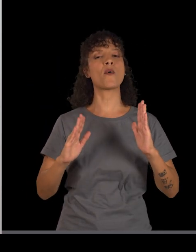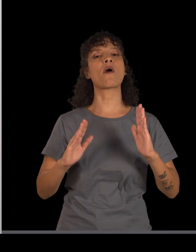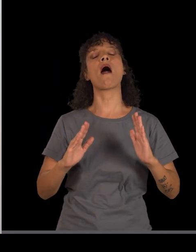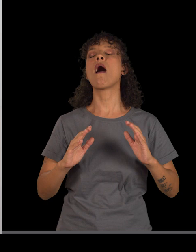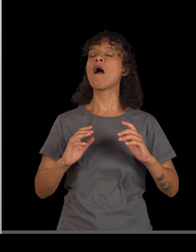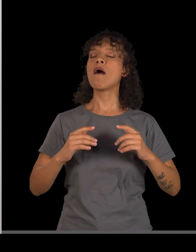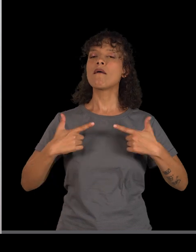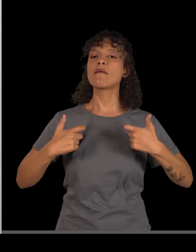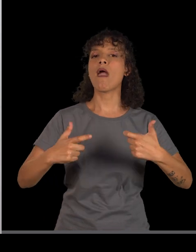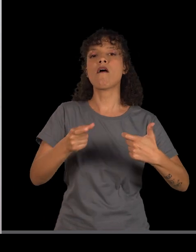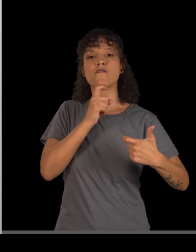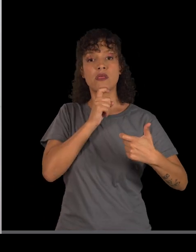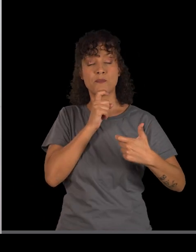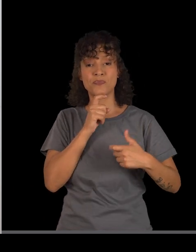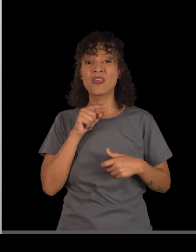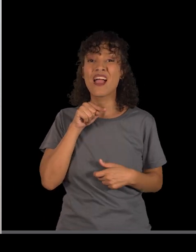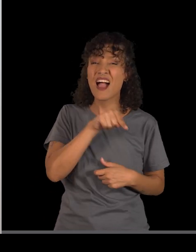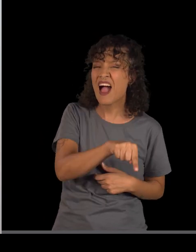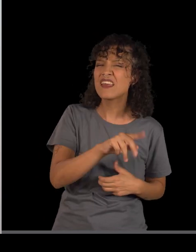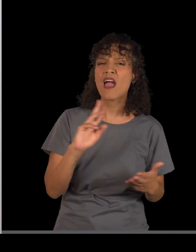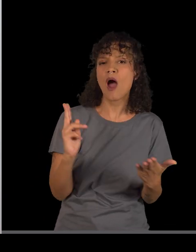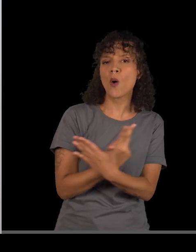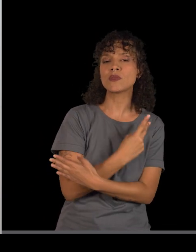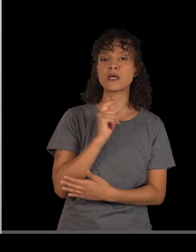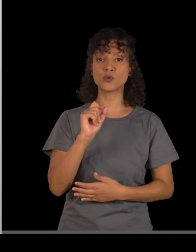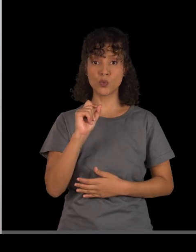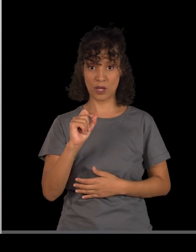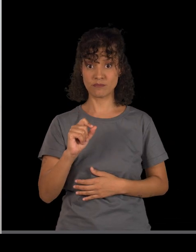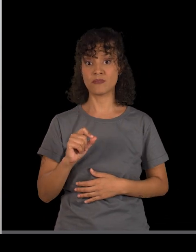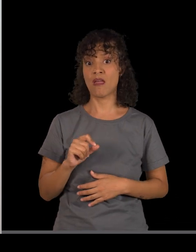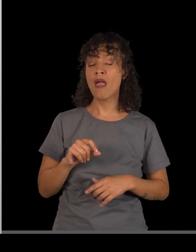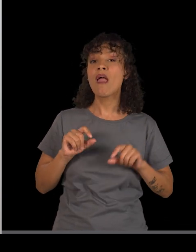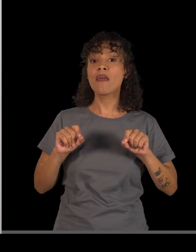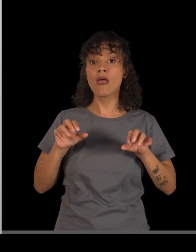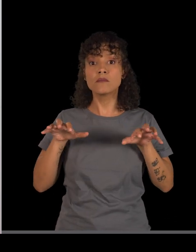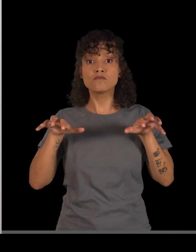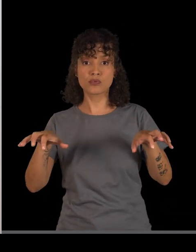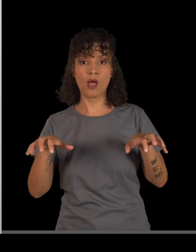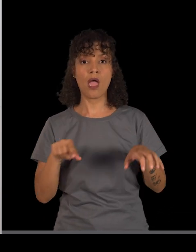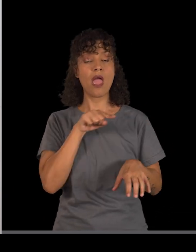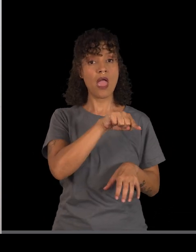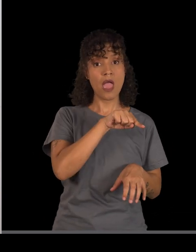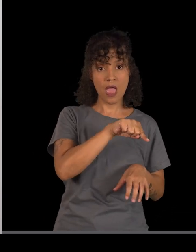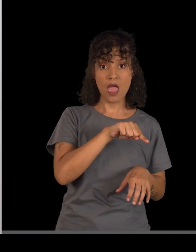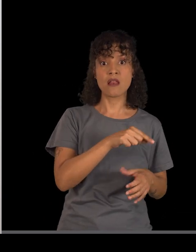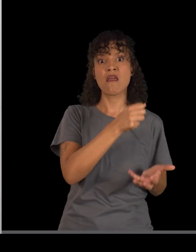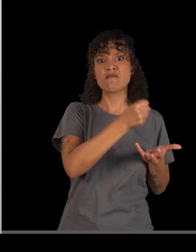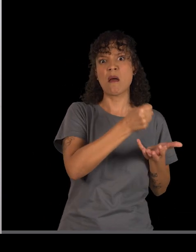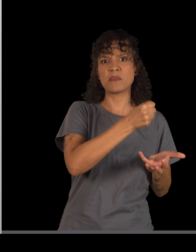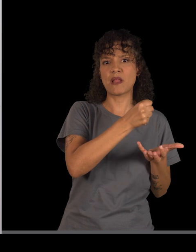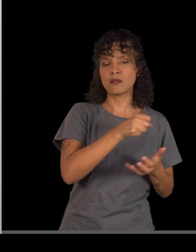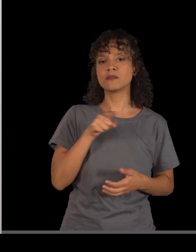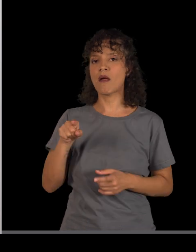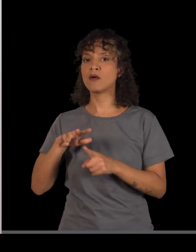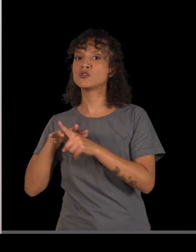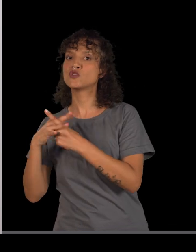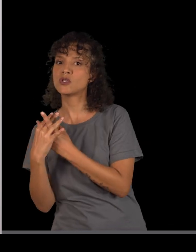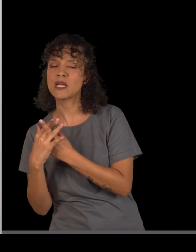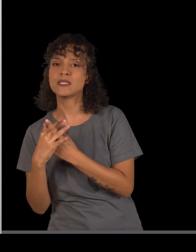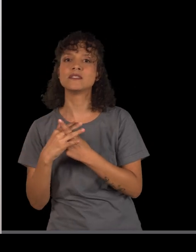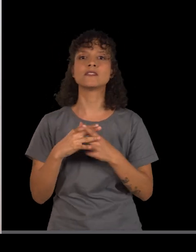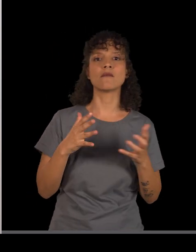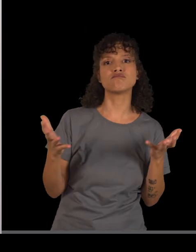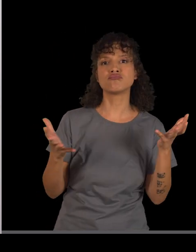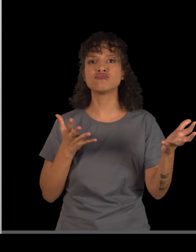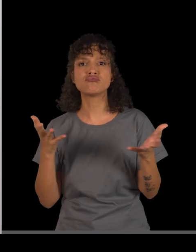Fria. E essa Guerra Fria faz com que conflitos entre os lados considerados capitalistas e socialistas